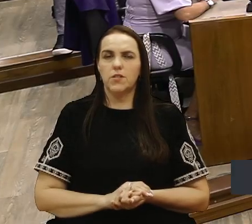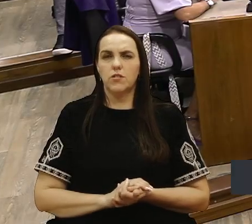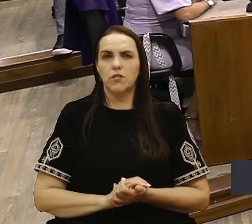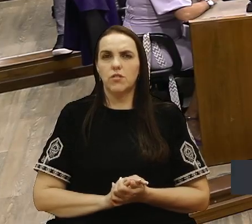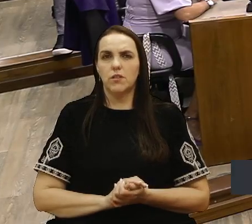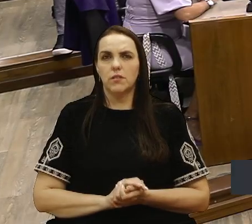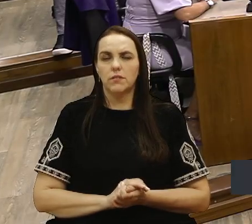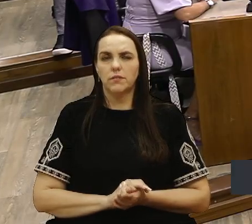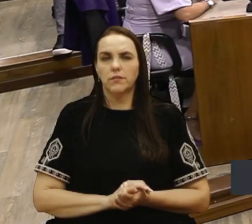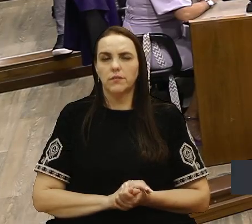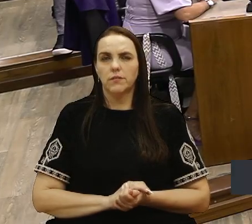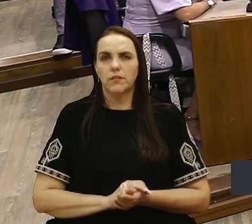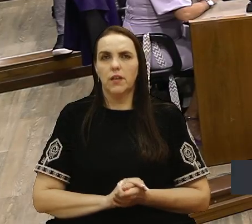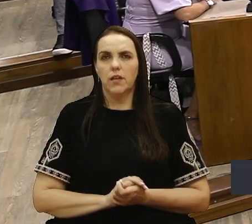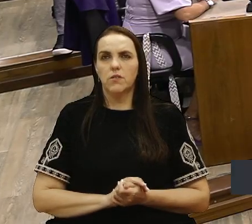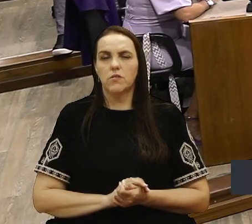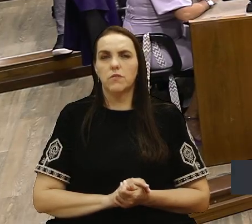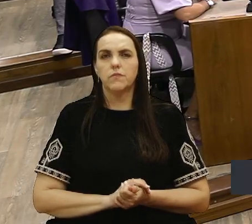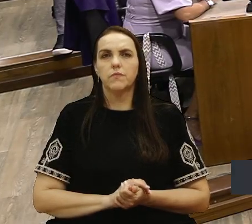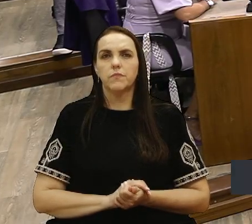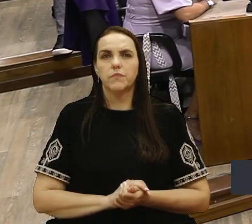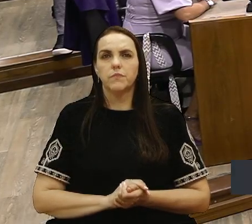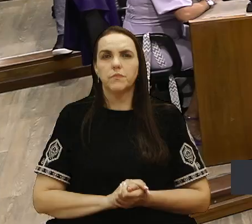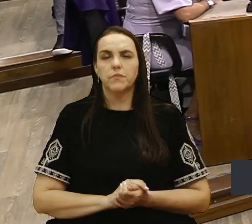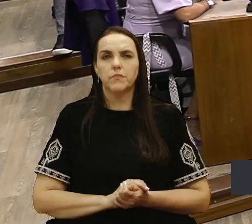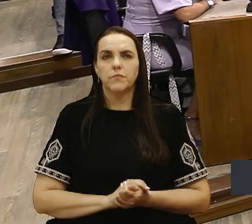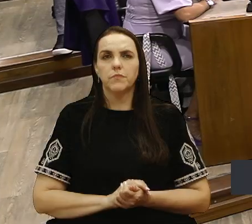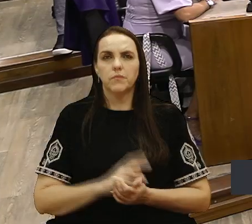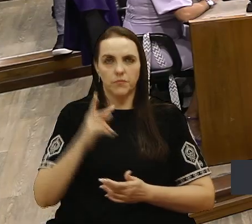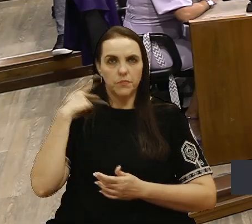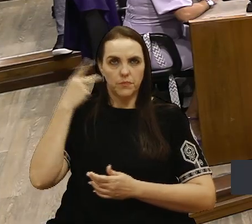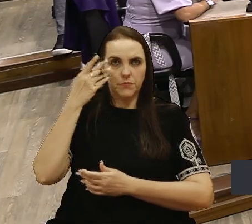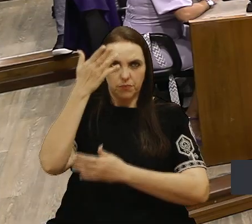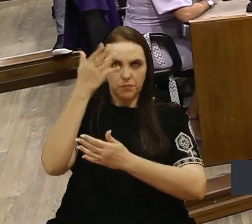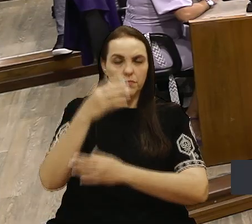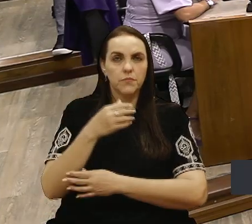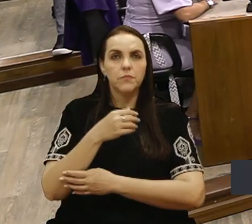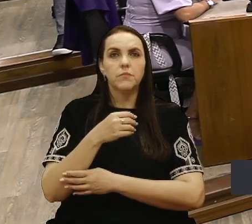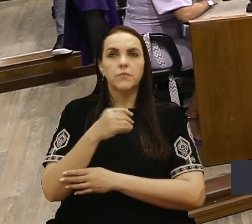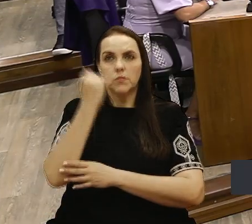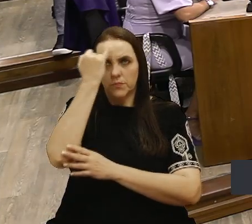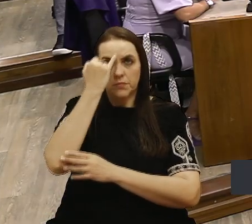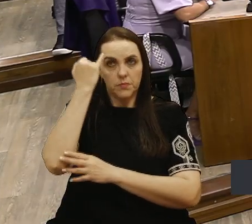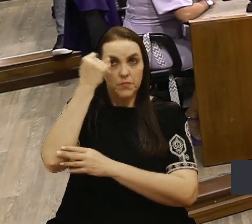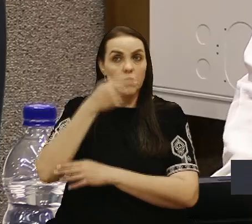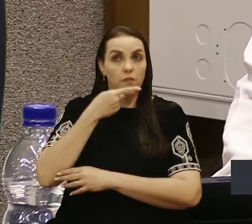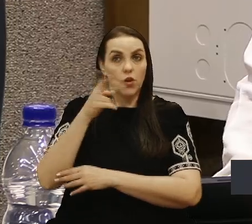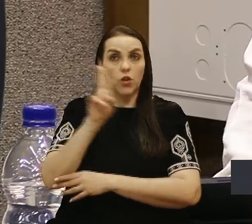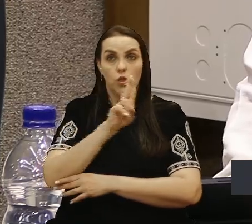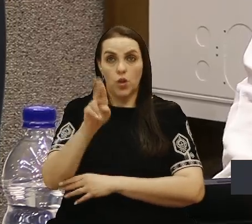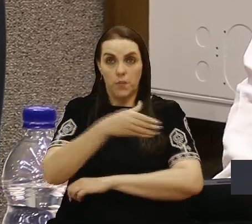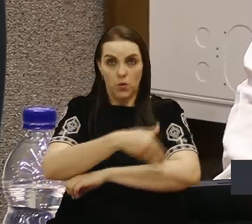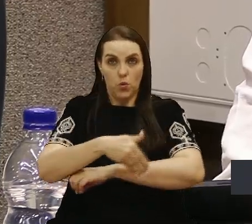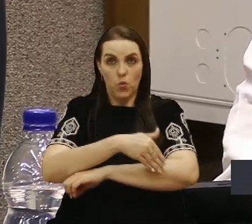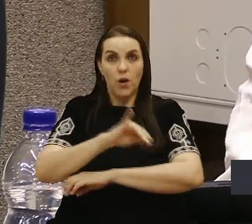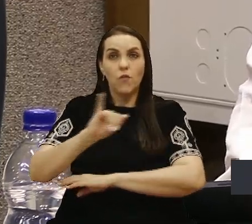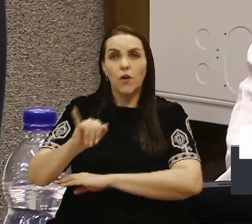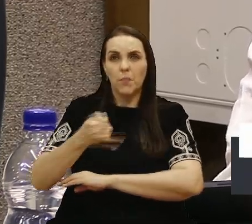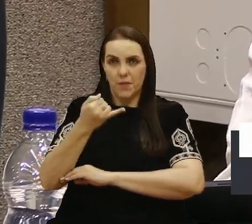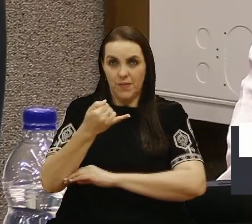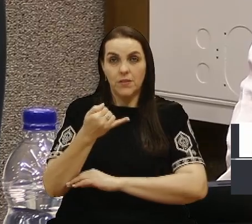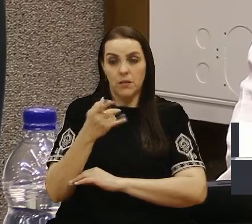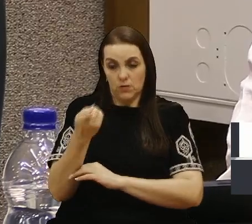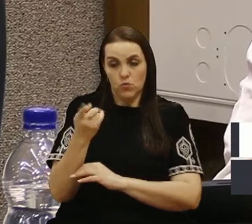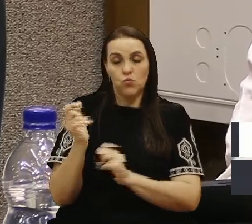prazer a partear, Vossa Excelência. Vereador Zé D'Ambrosio, o senhor relatava o nome de rua aqui. Eu queria aproveitar, junto com a minha camarada Andressa